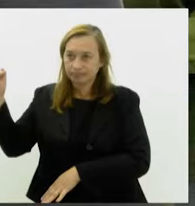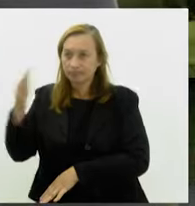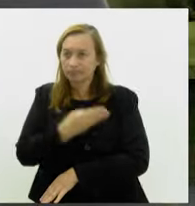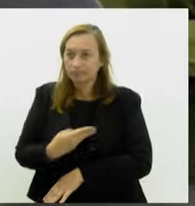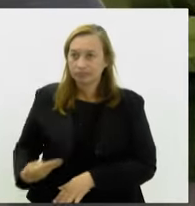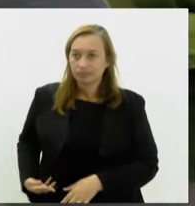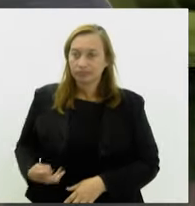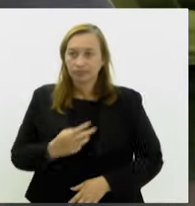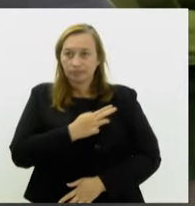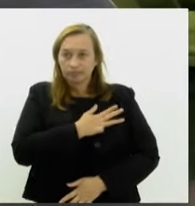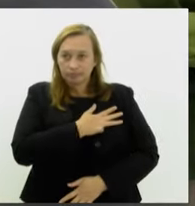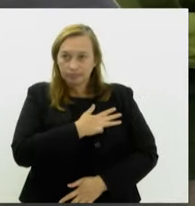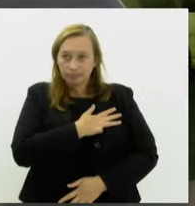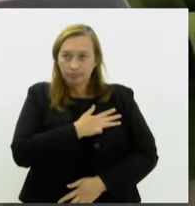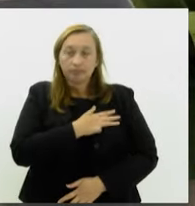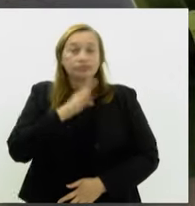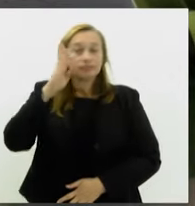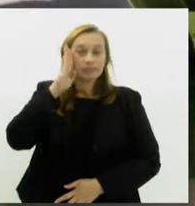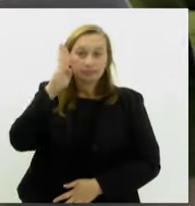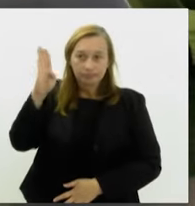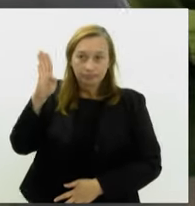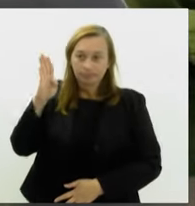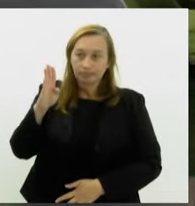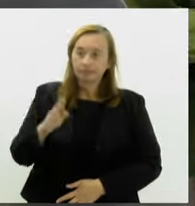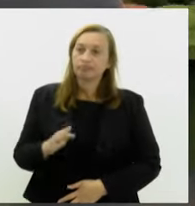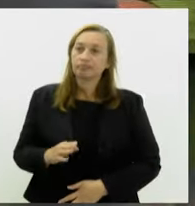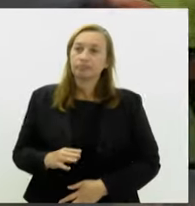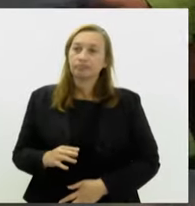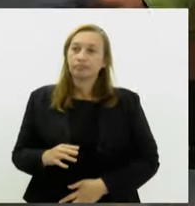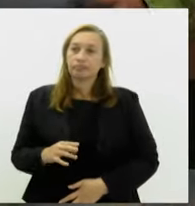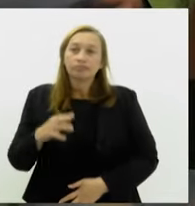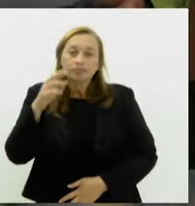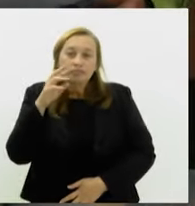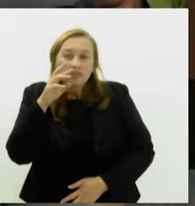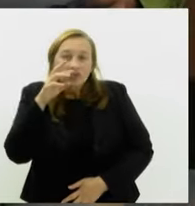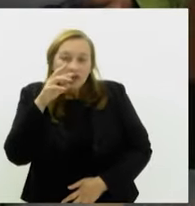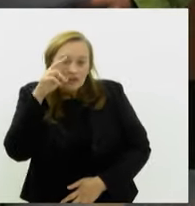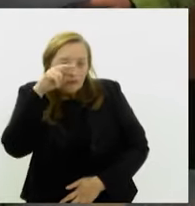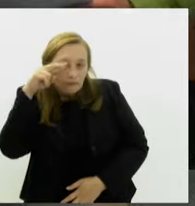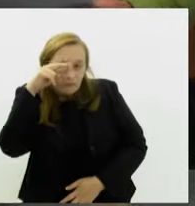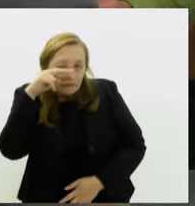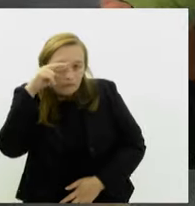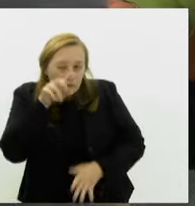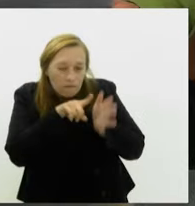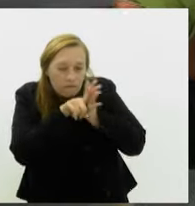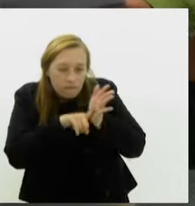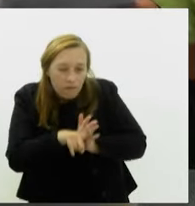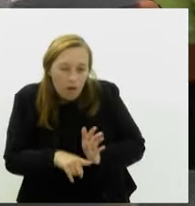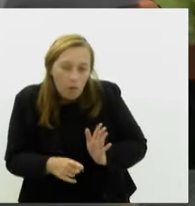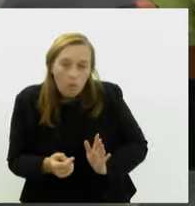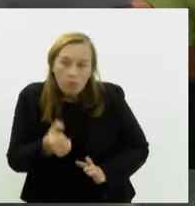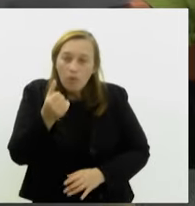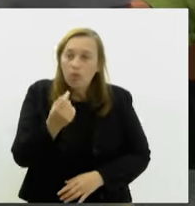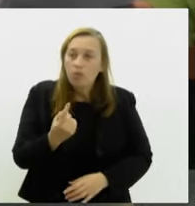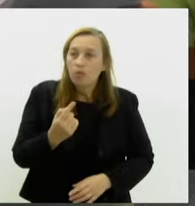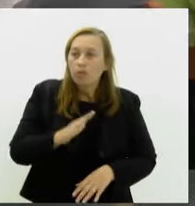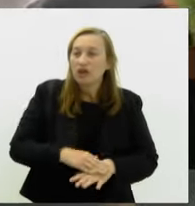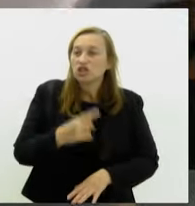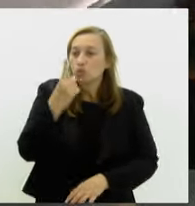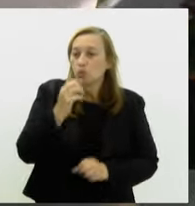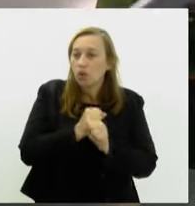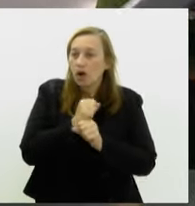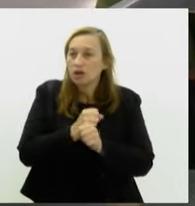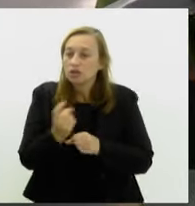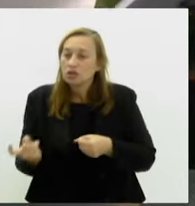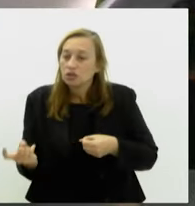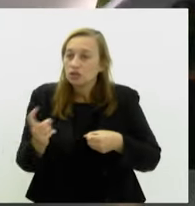Lula, tendo como prioridade desvendar esse crime. Em pouco mais de um ano, se conseguiu retomar o